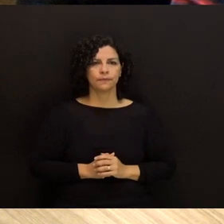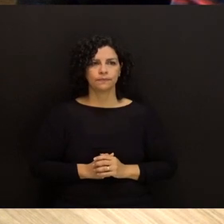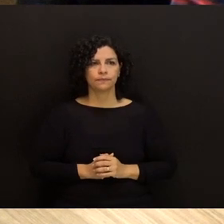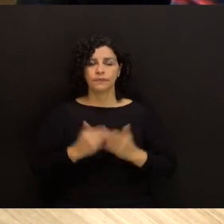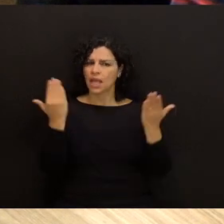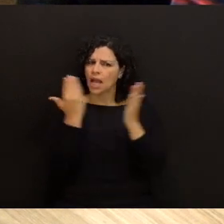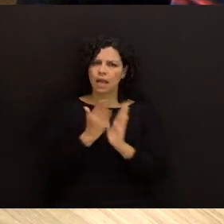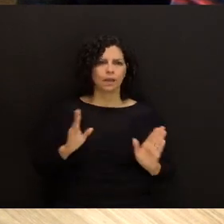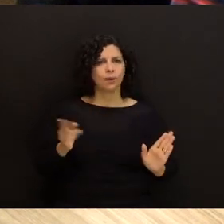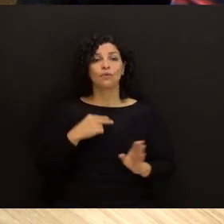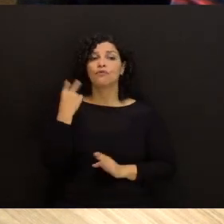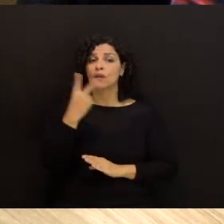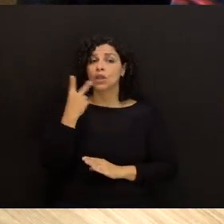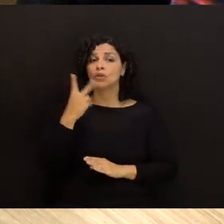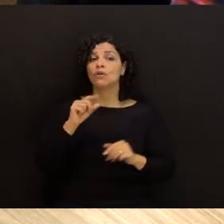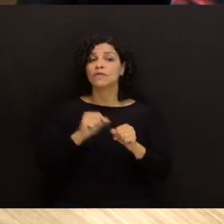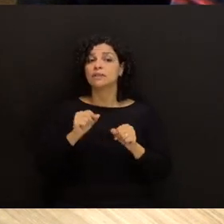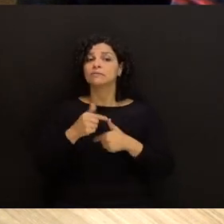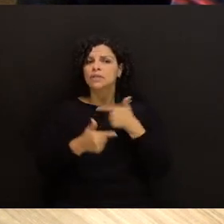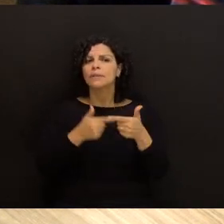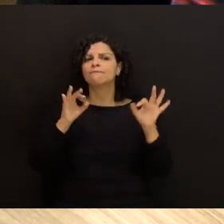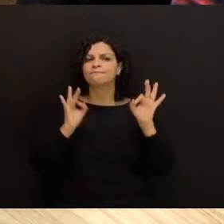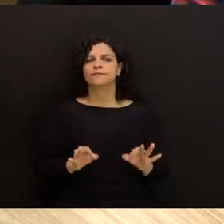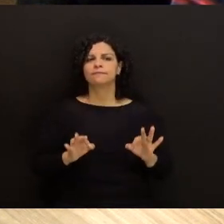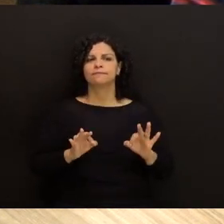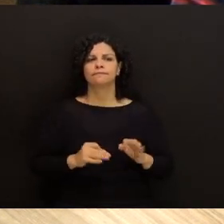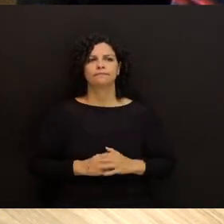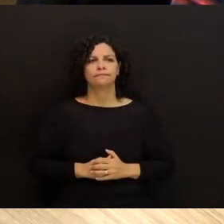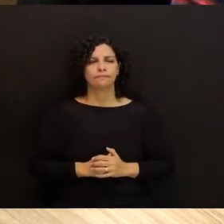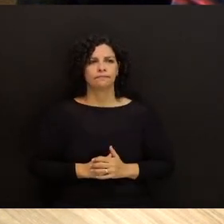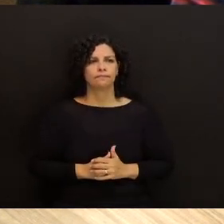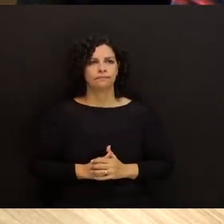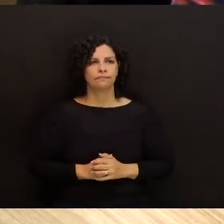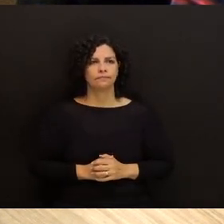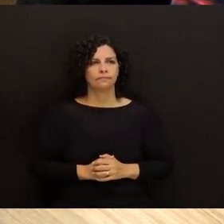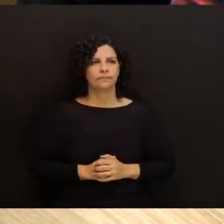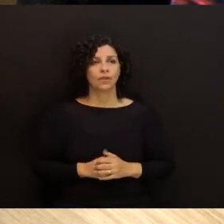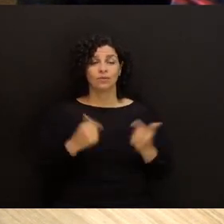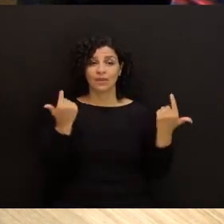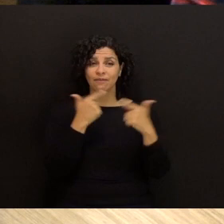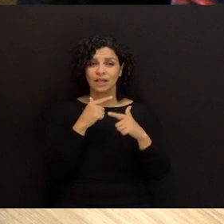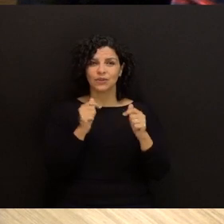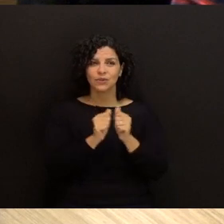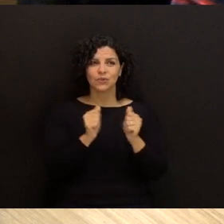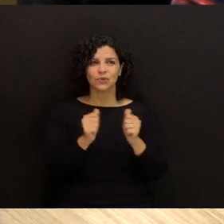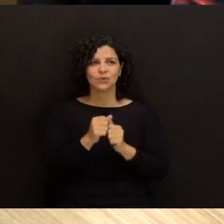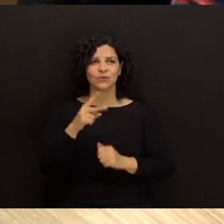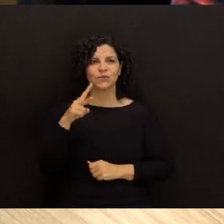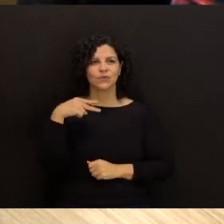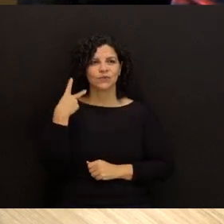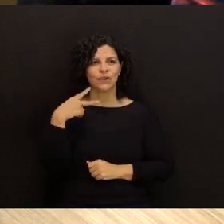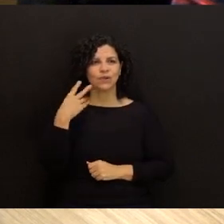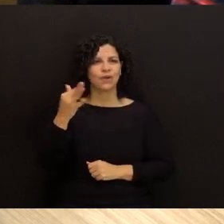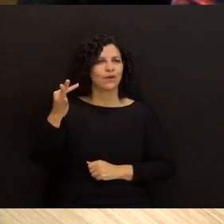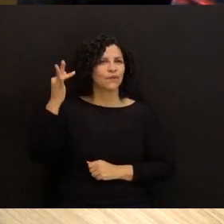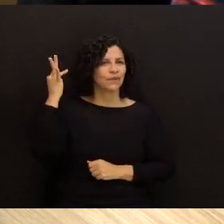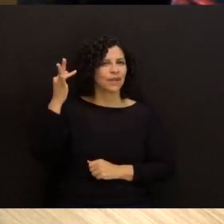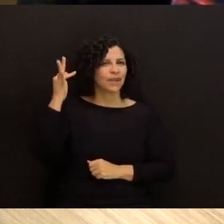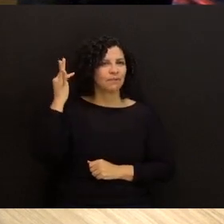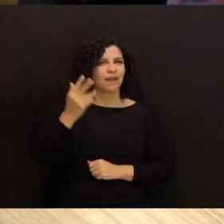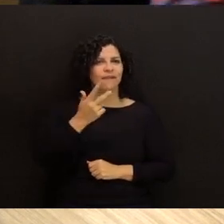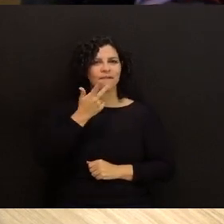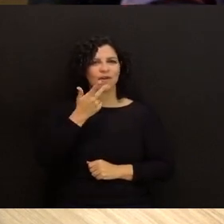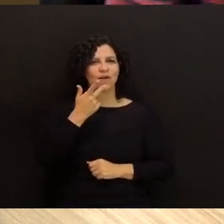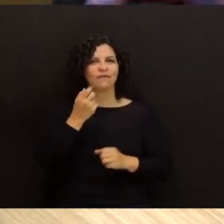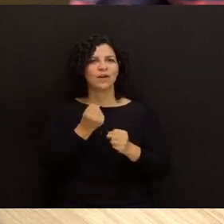chegou a hora do vereador fazer o seu papel de vez eu tava rindo aqui quando o nosso Nobre colega fenemia falou que vai ser